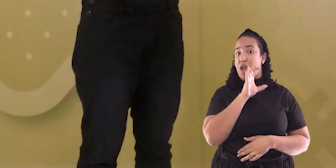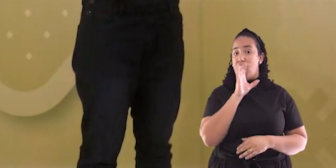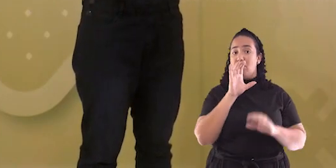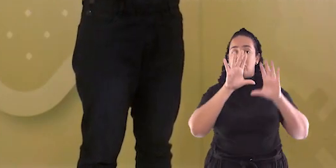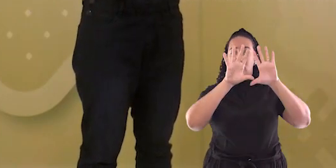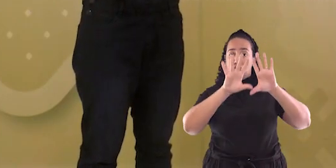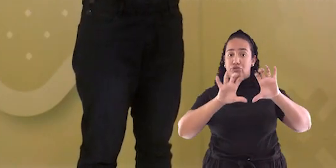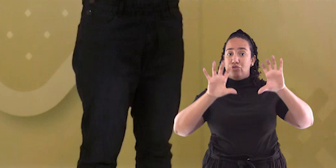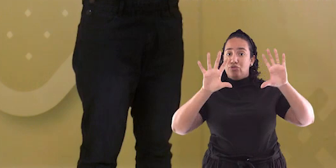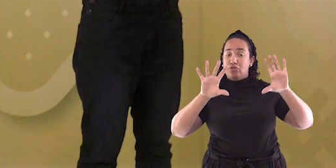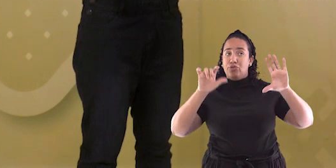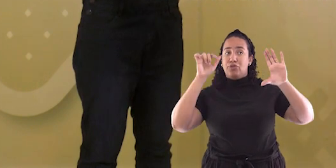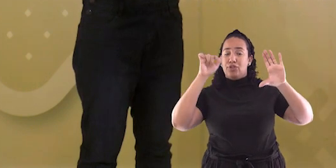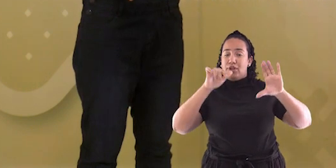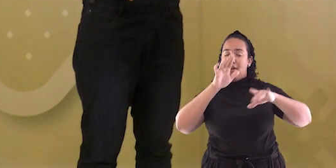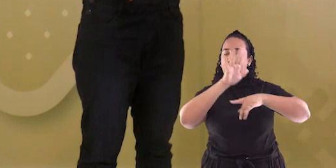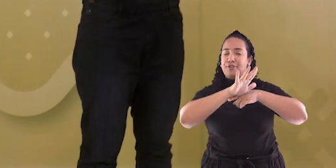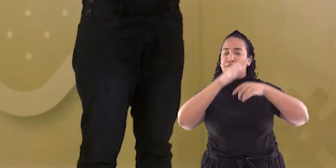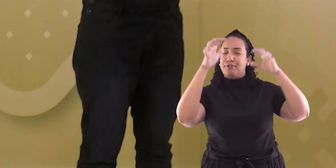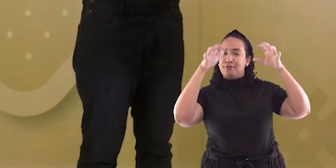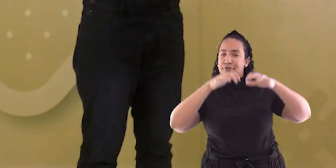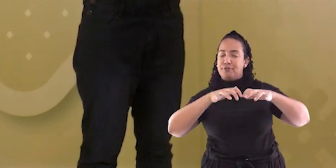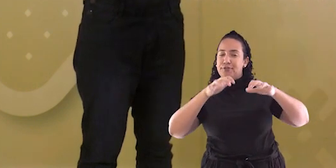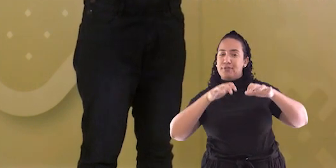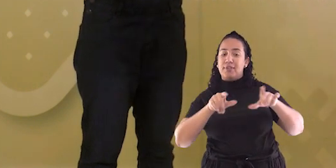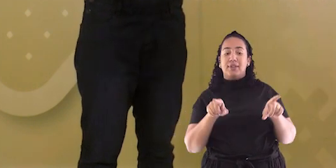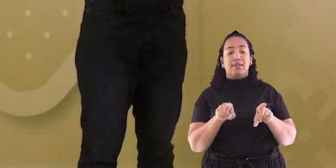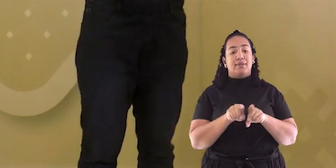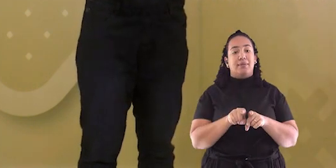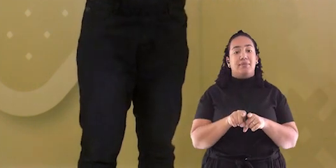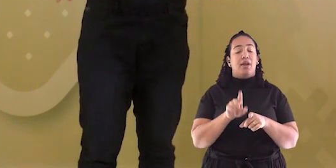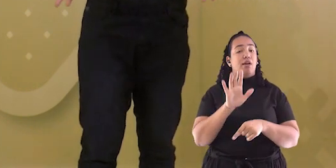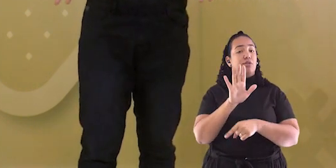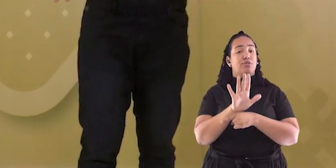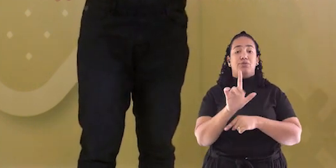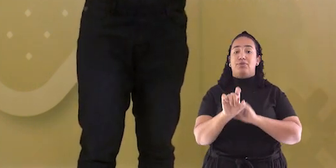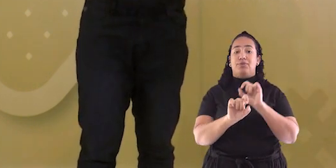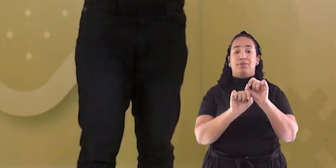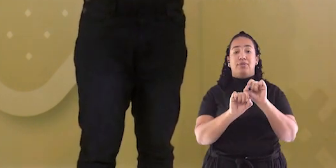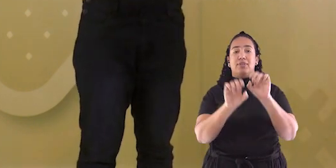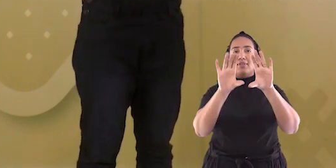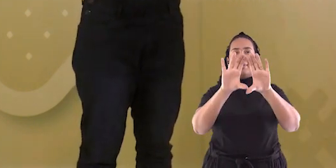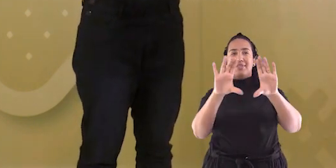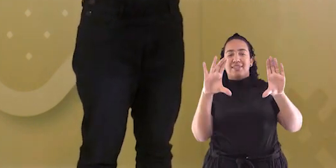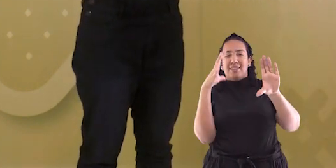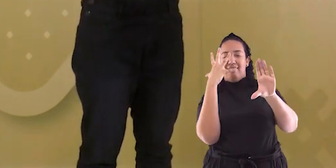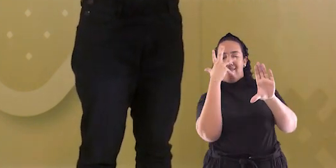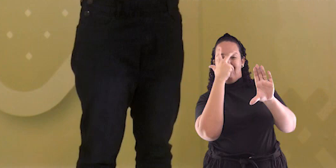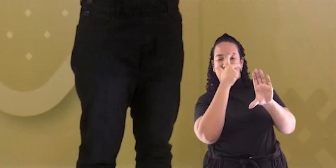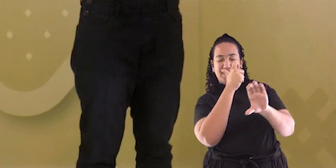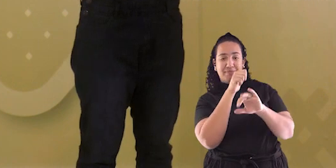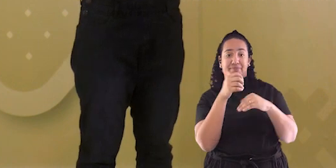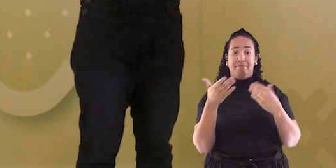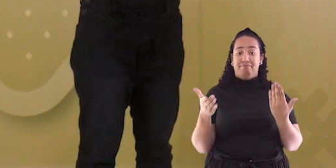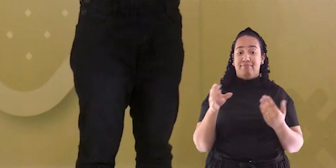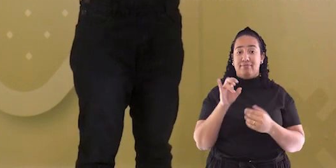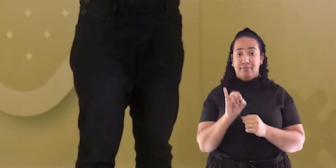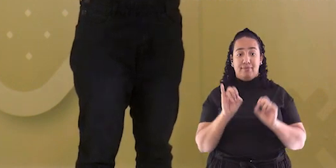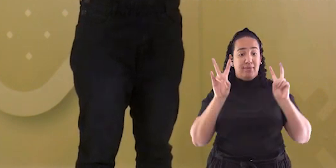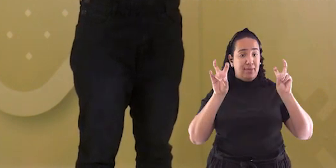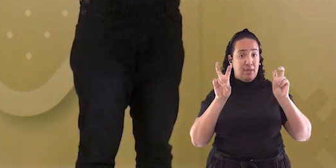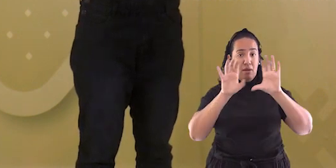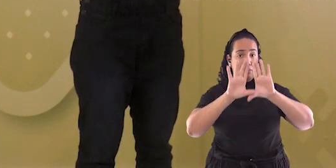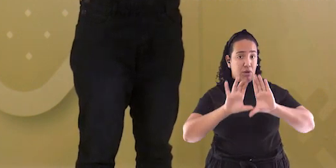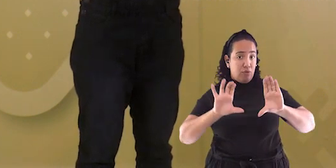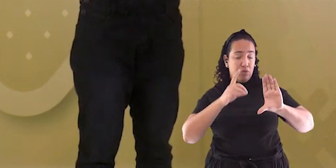com a chuva e, em outros casos, nos entregam um belo cenário celeste. E se a gente vai falar delas, é muito importante que a gente